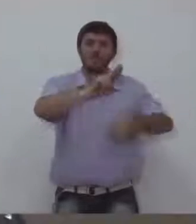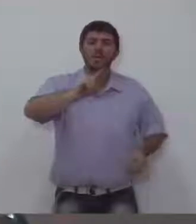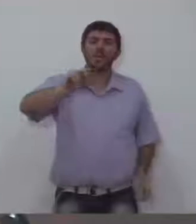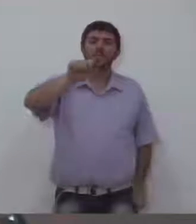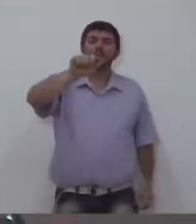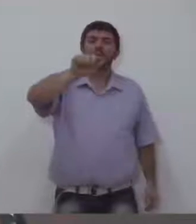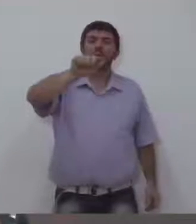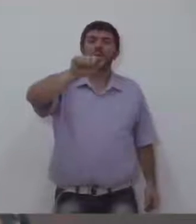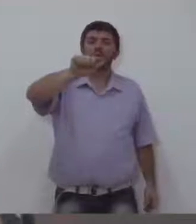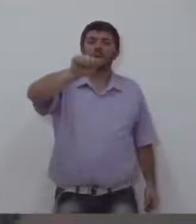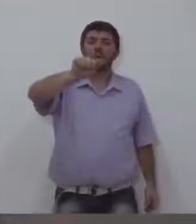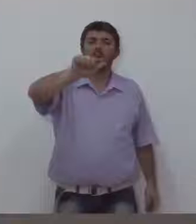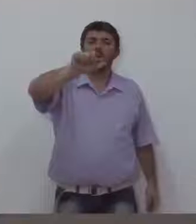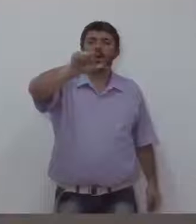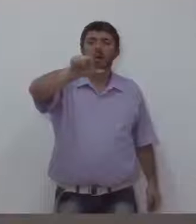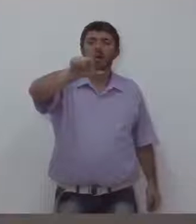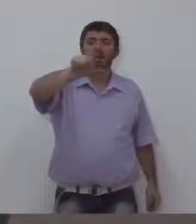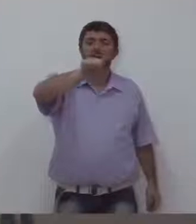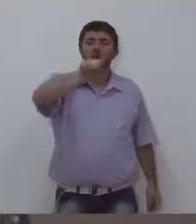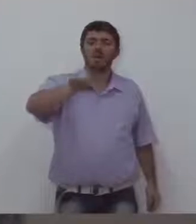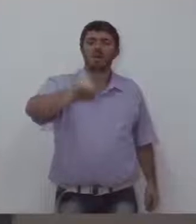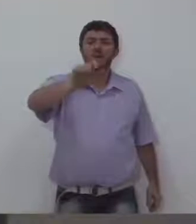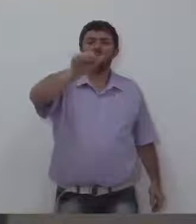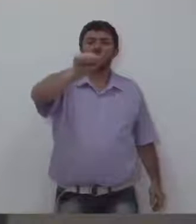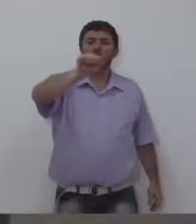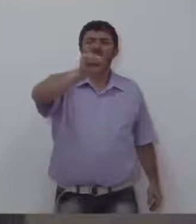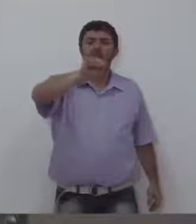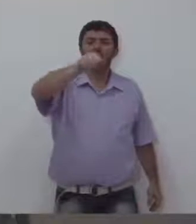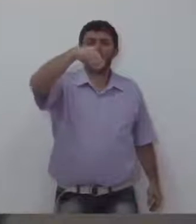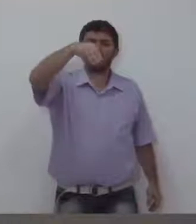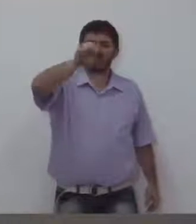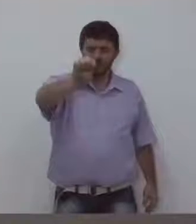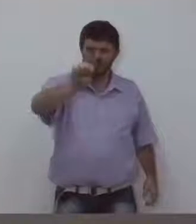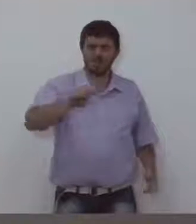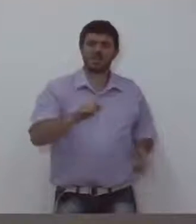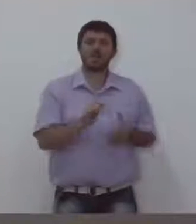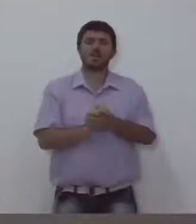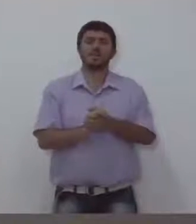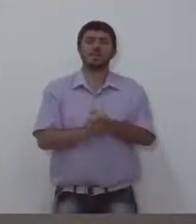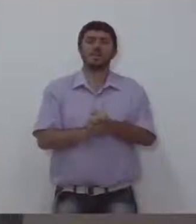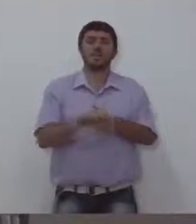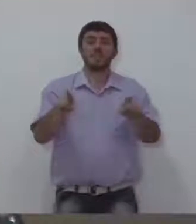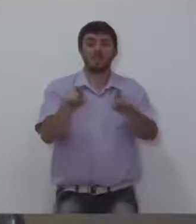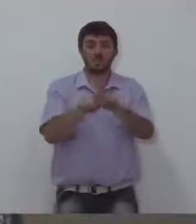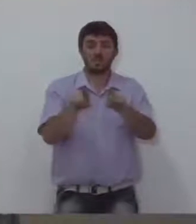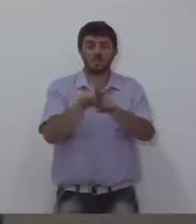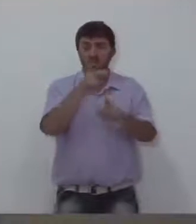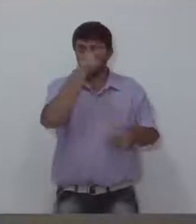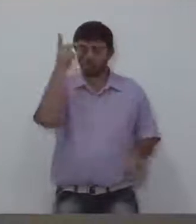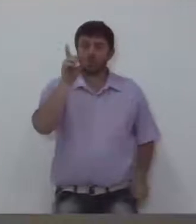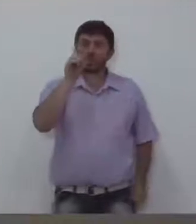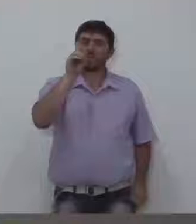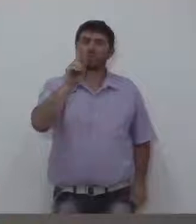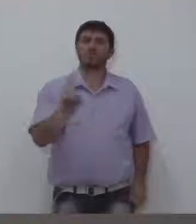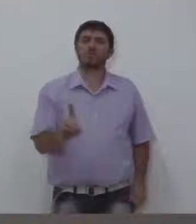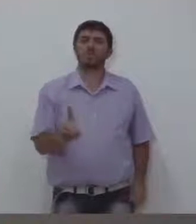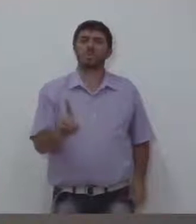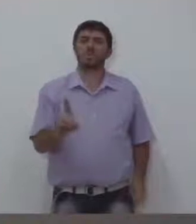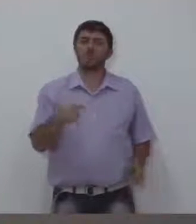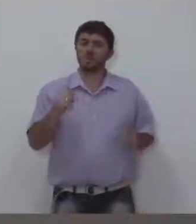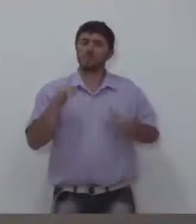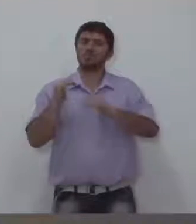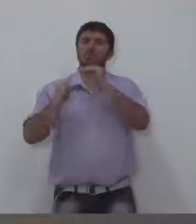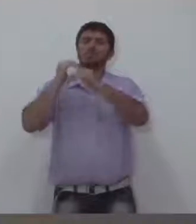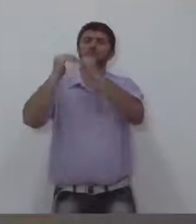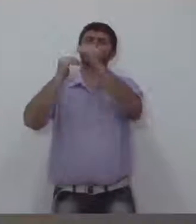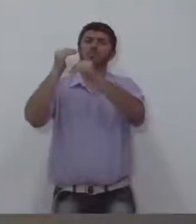de participar, de aprender, assim como o cuidador de idoso, assim como o idoso, a pessoa com deficiência está evoluindo o tratamento. Então,